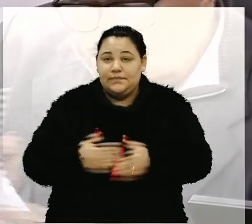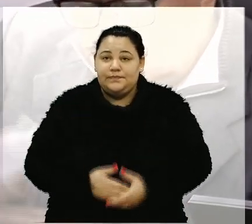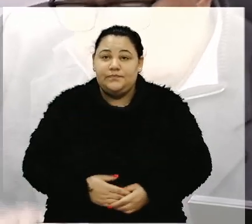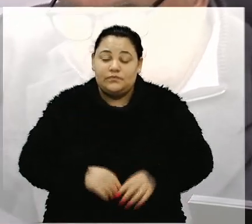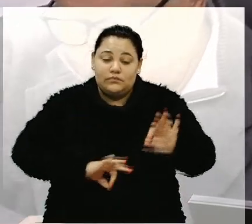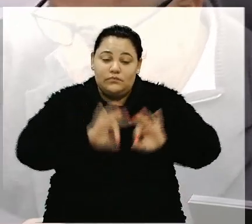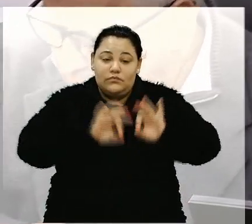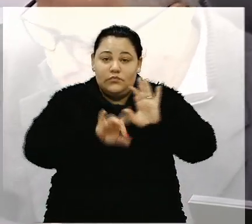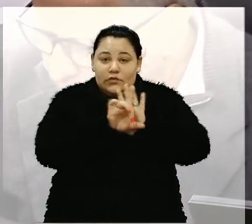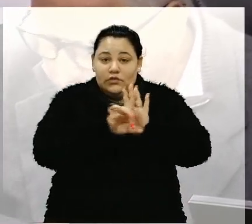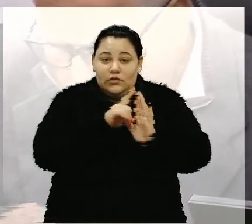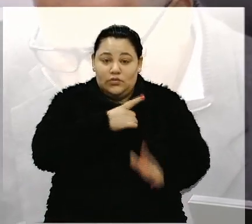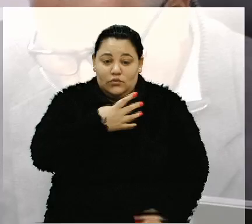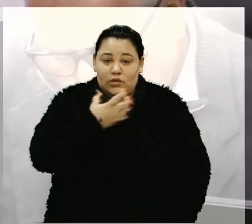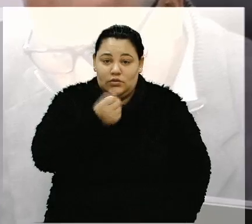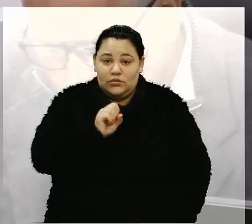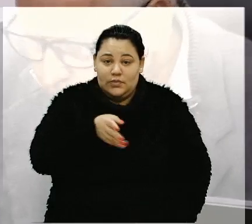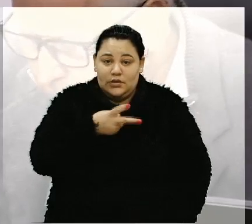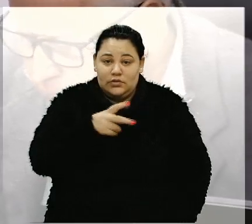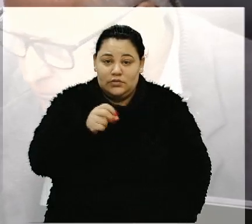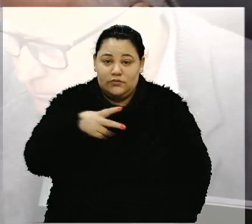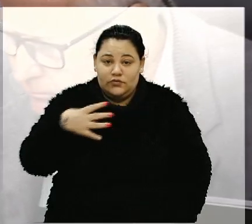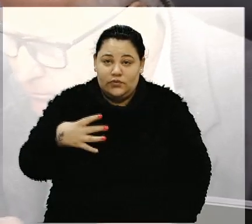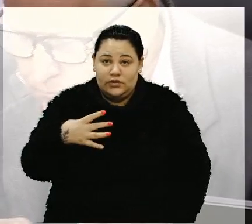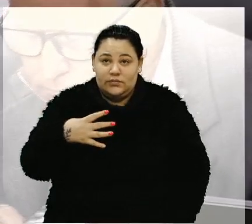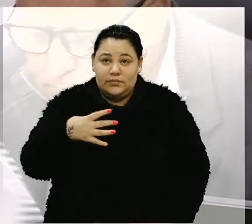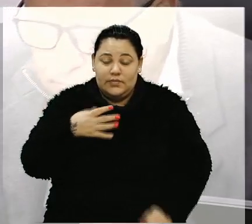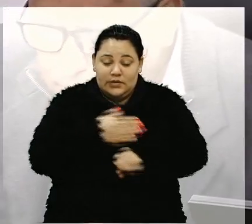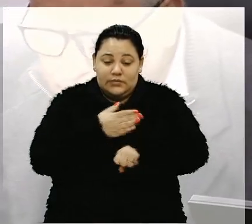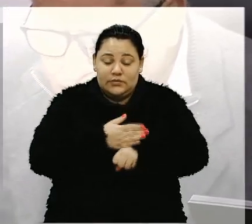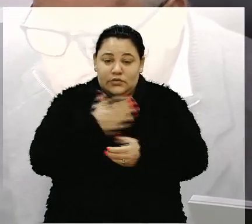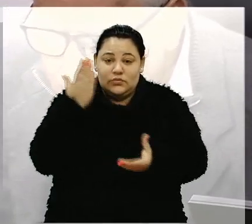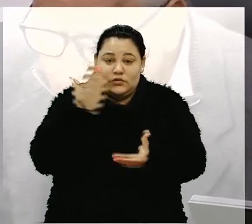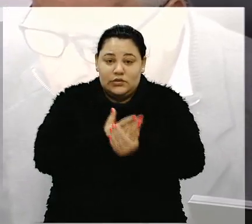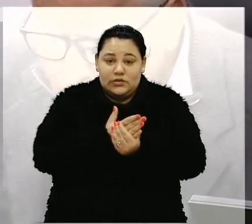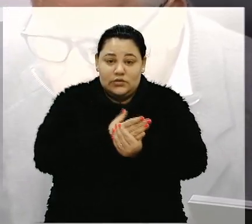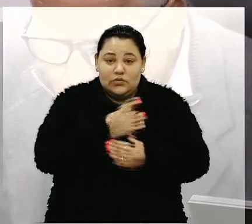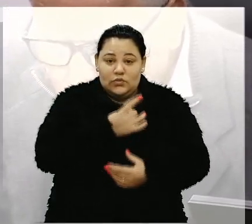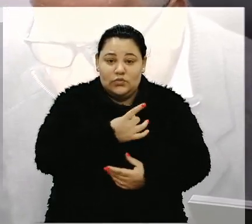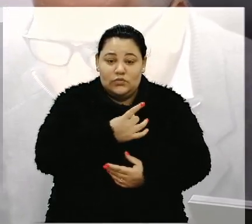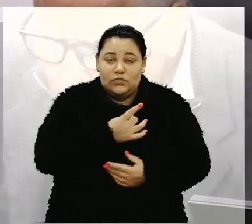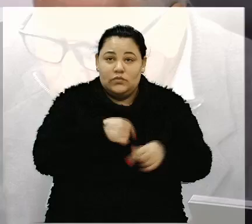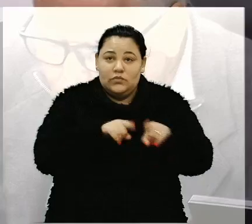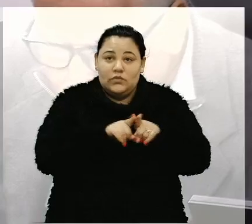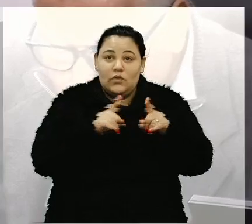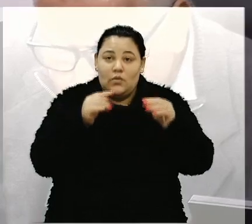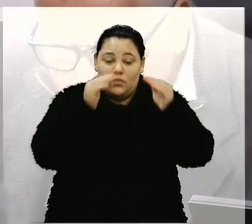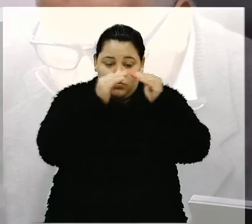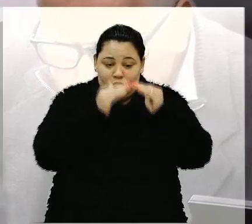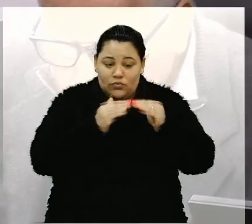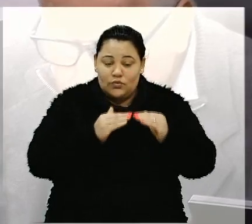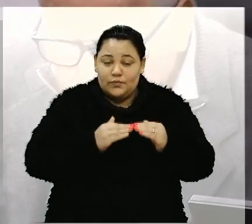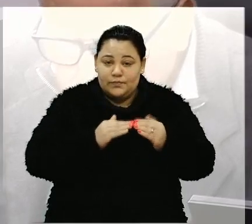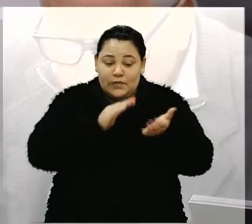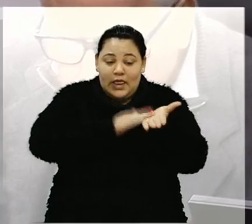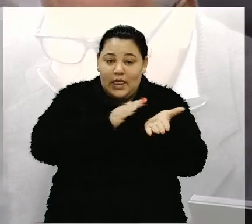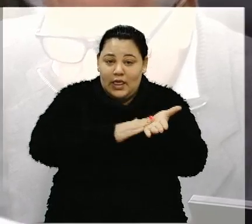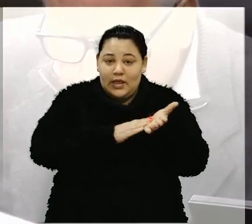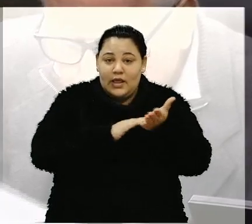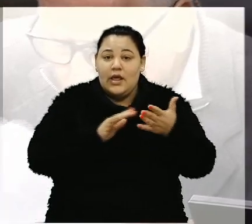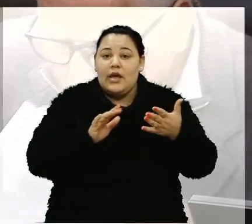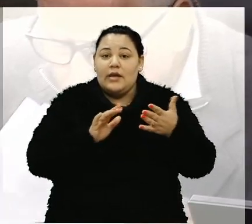de lei número 148/2024, que integra o processo número 189/2024, demonstra conformidade com as exigências legais e